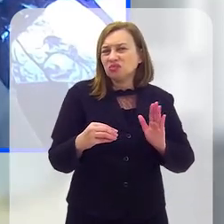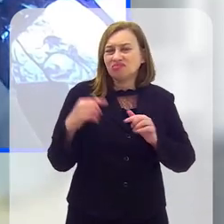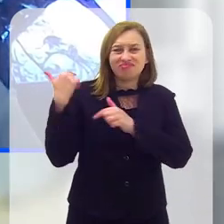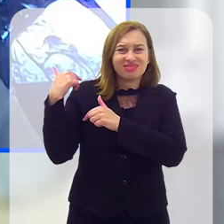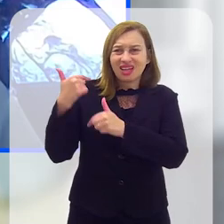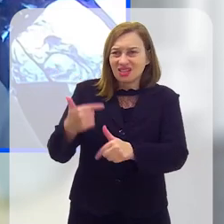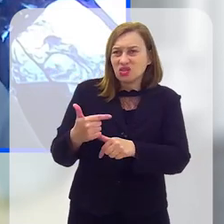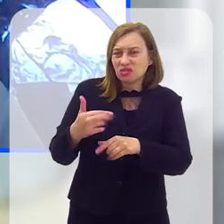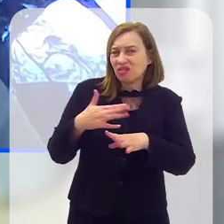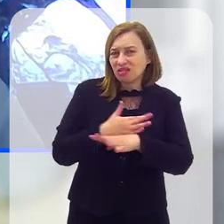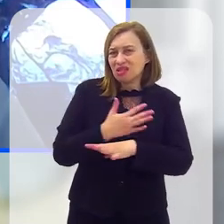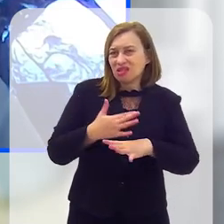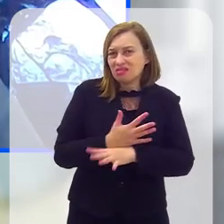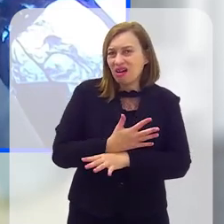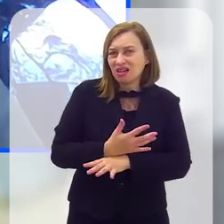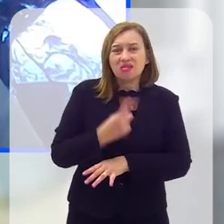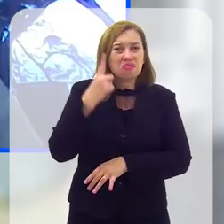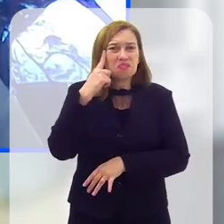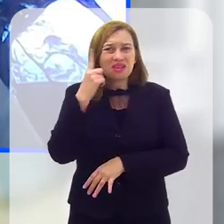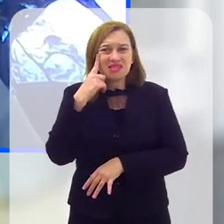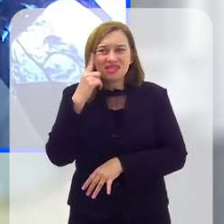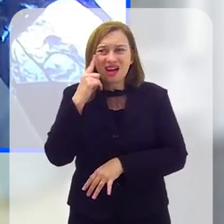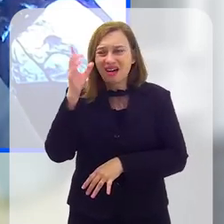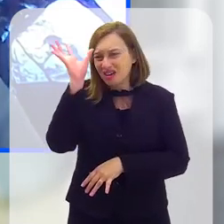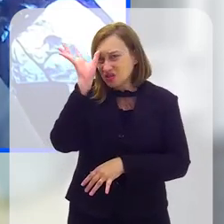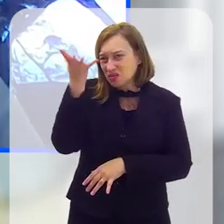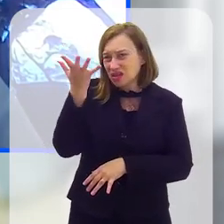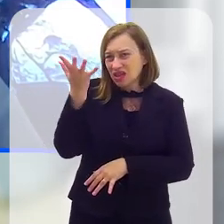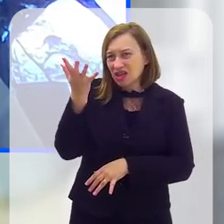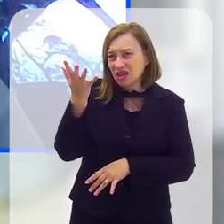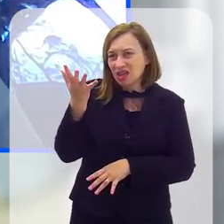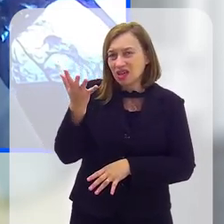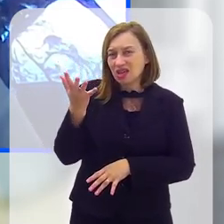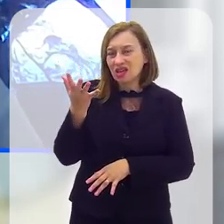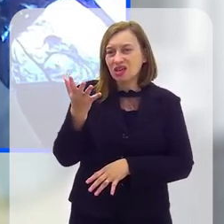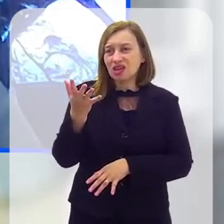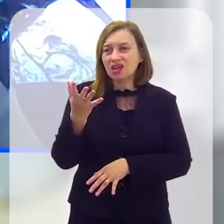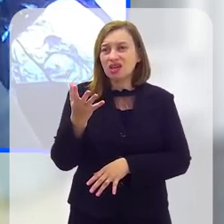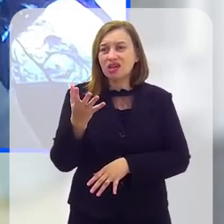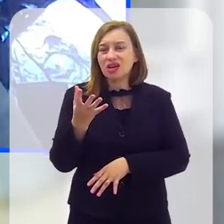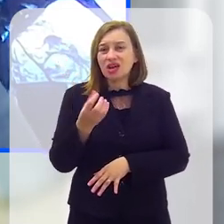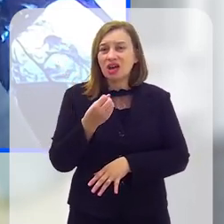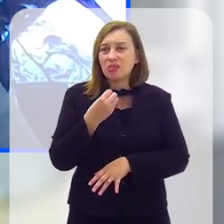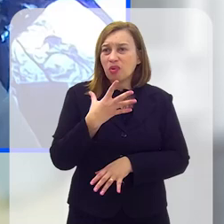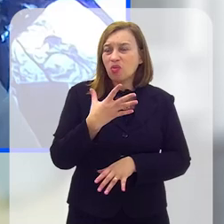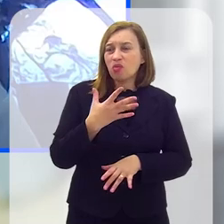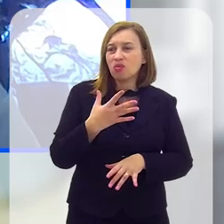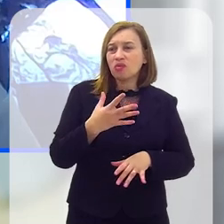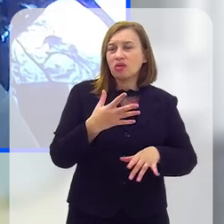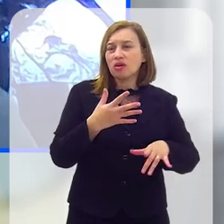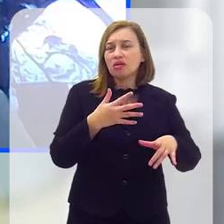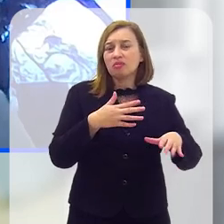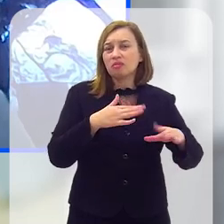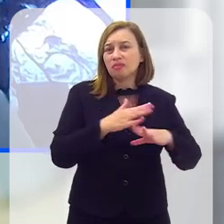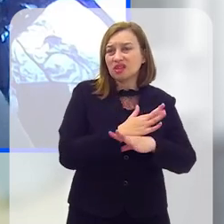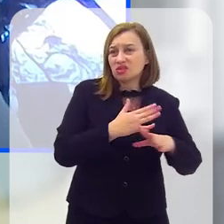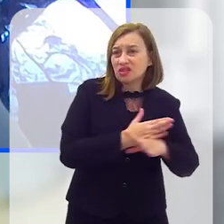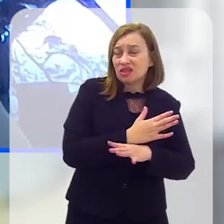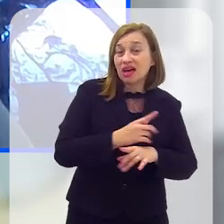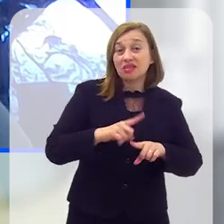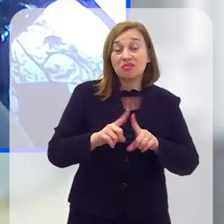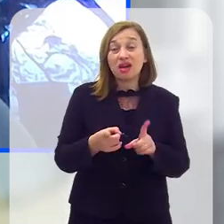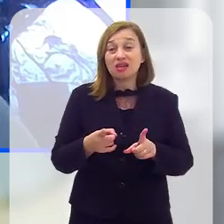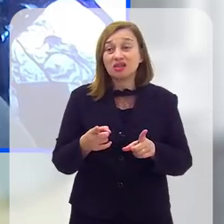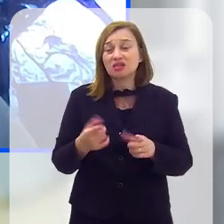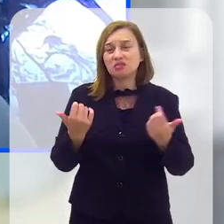urbanização tradicional. Então, não adianta pensar em soluções que funcionam no ambiente urbano tradicional.